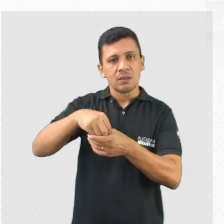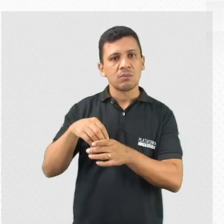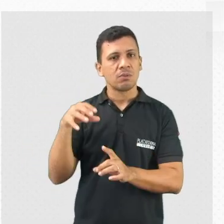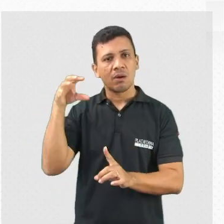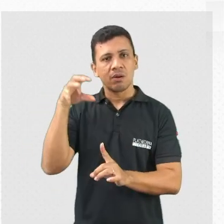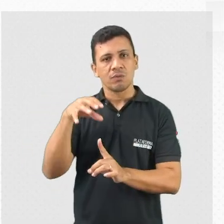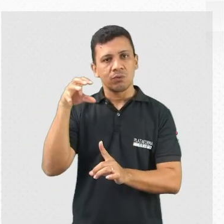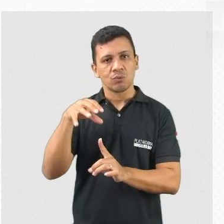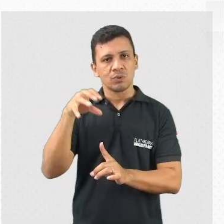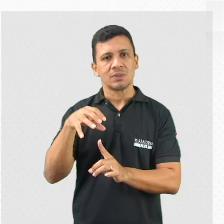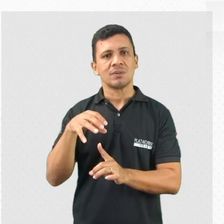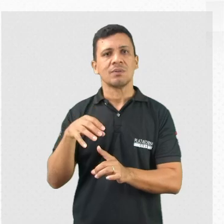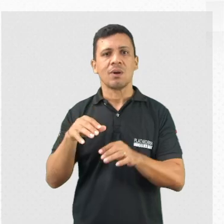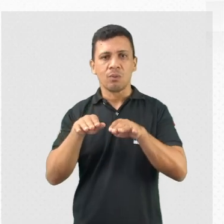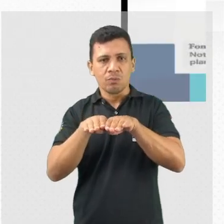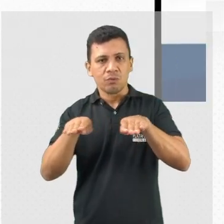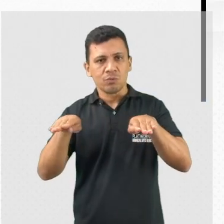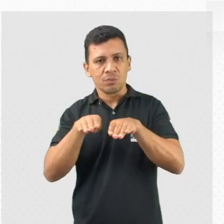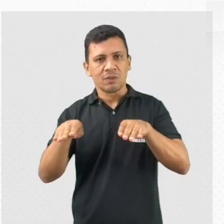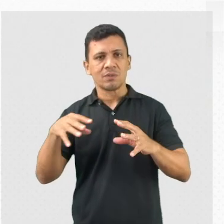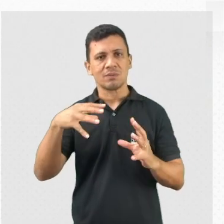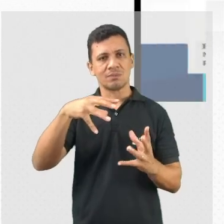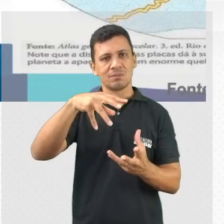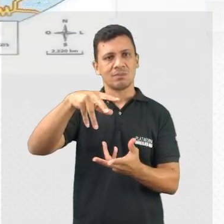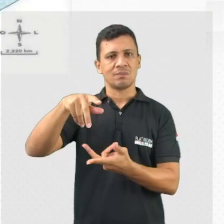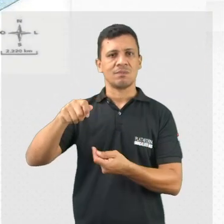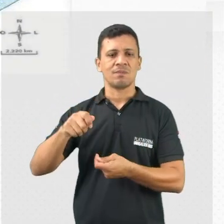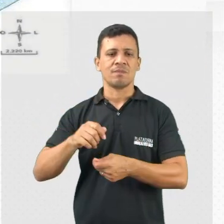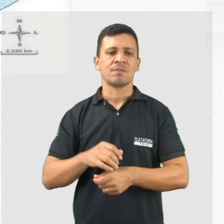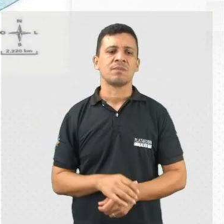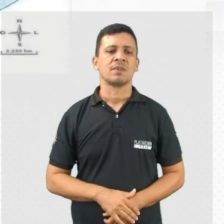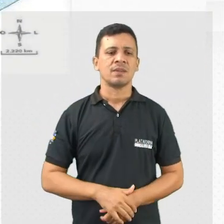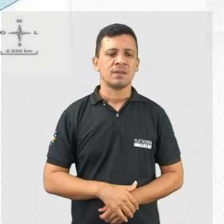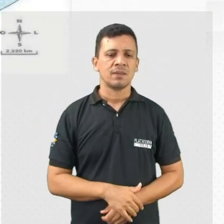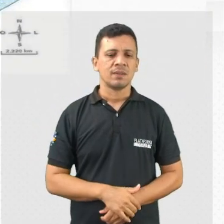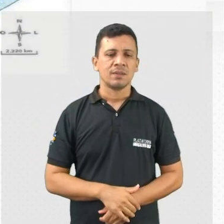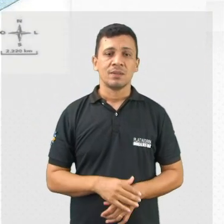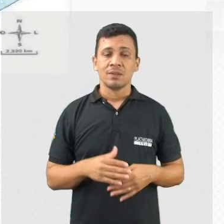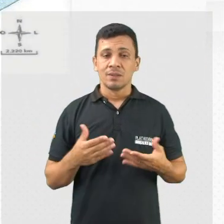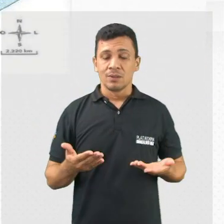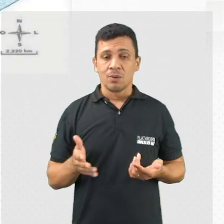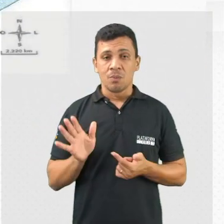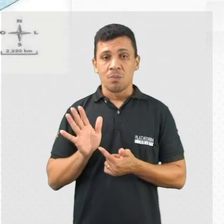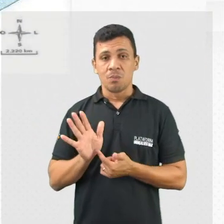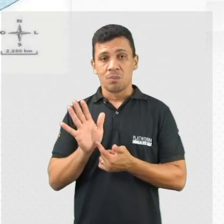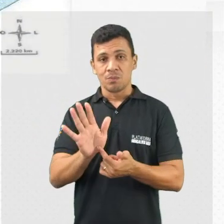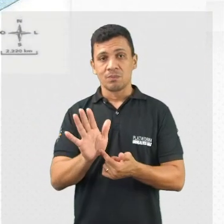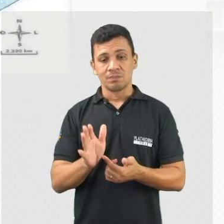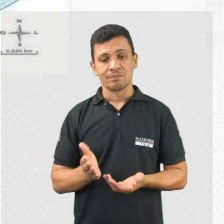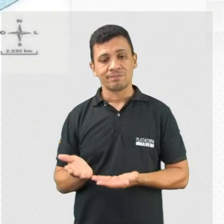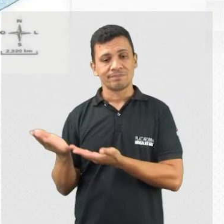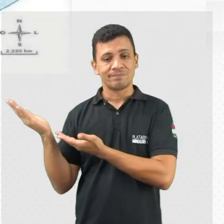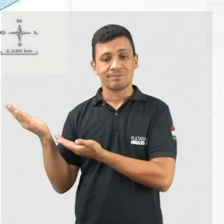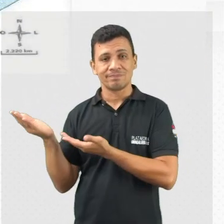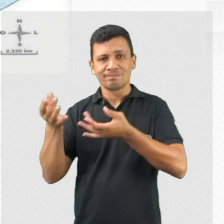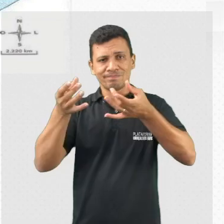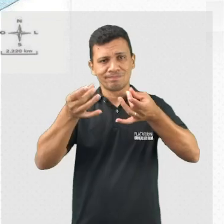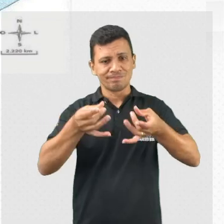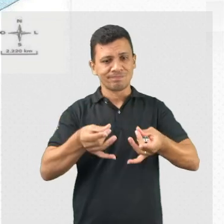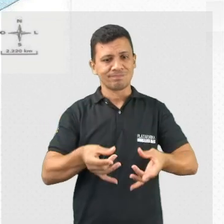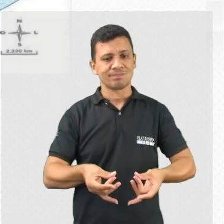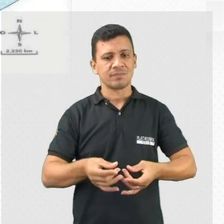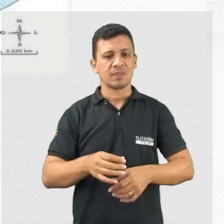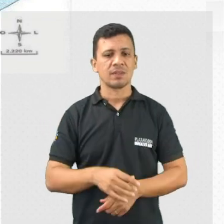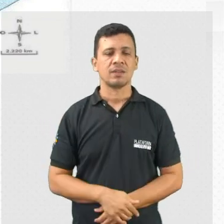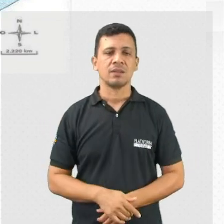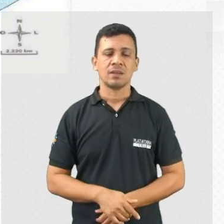do interior do planeta. Belezinha? E nesse aspecto, gente, tá? Mostrando aqui a imagem para vocês mais detalhada, aqui eu